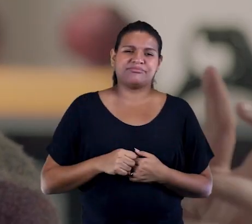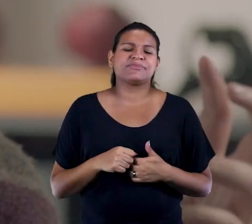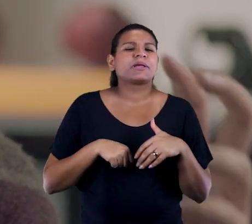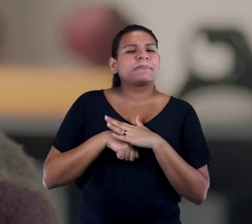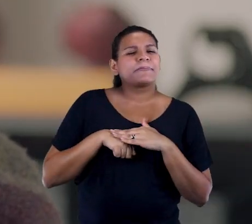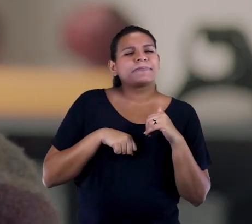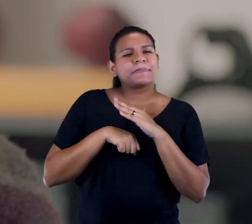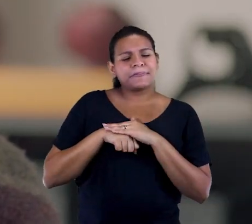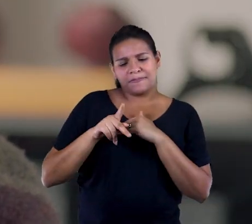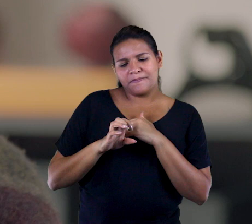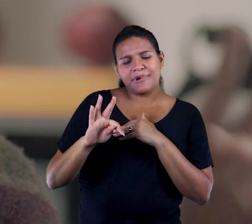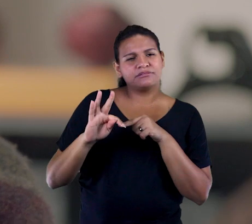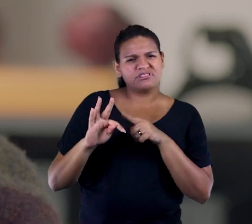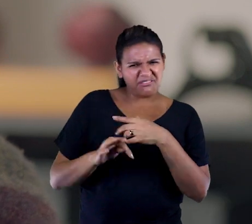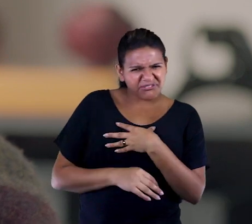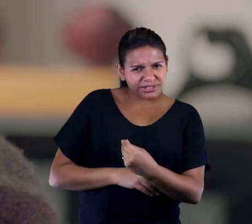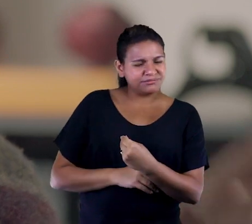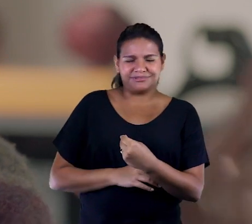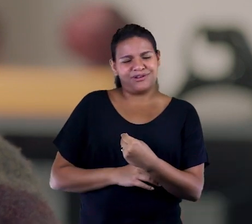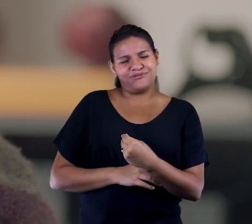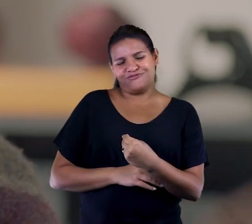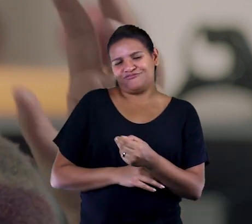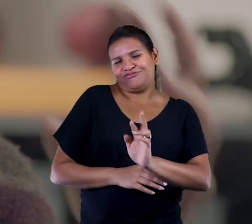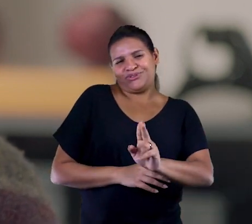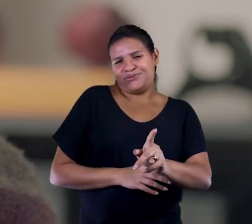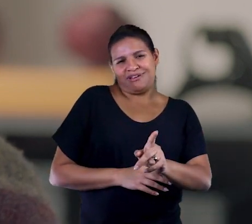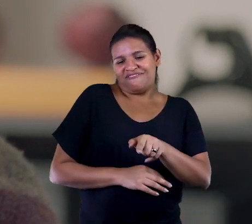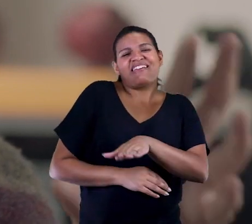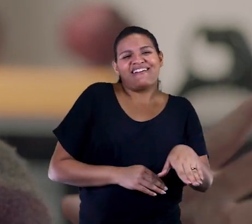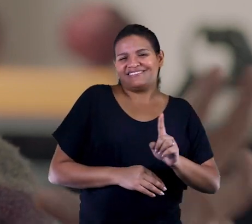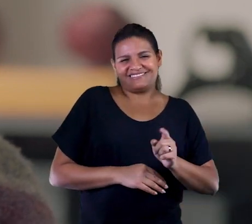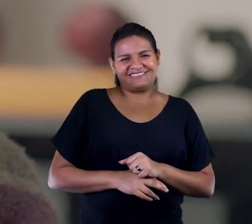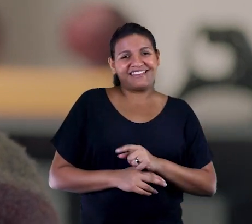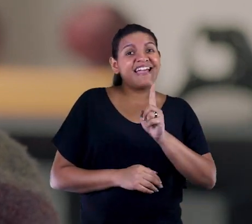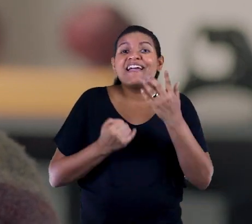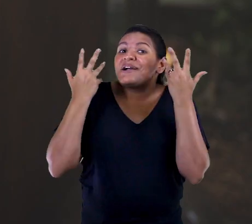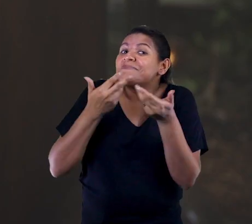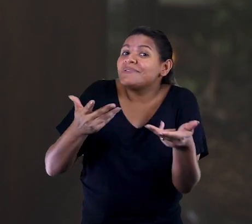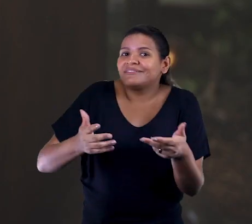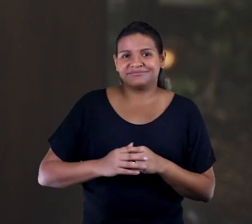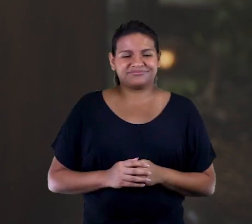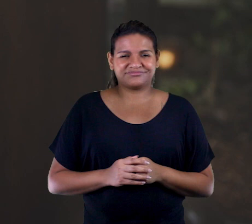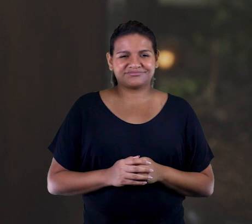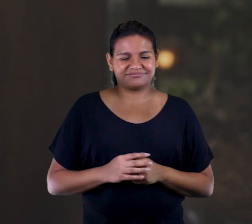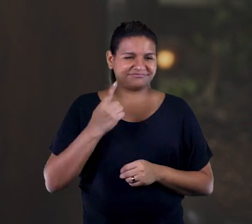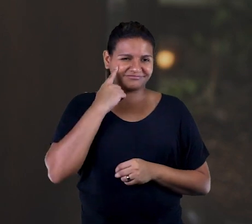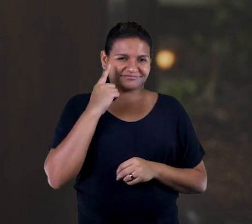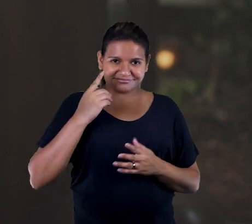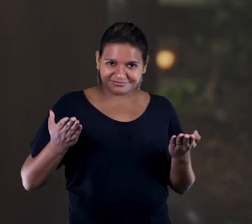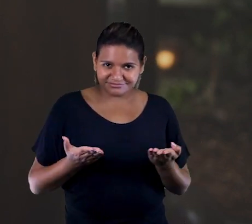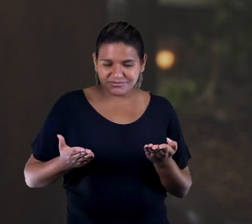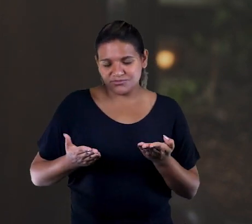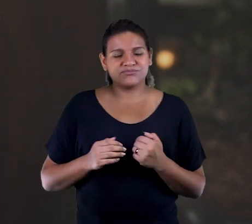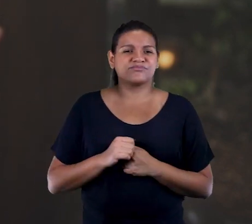são filhos. Eles são animais. E o legal deles é que eles são animais, eles não são crianças. É como se fala hoje, por exemplo, hoje você